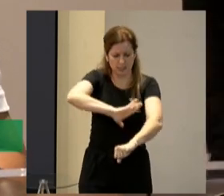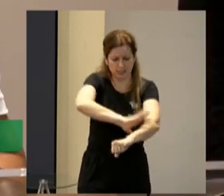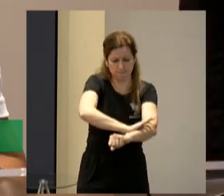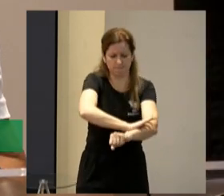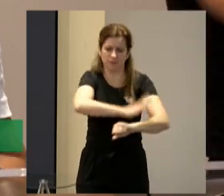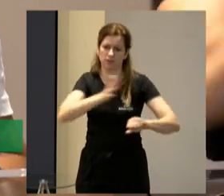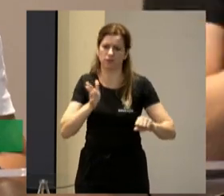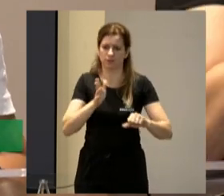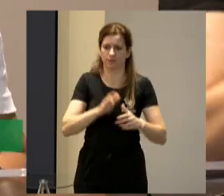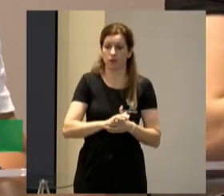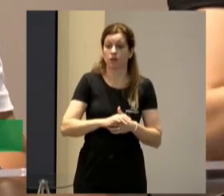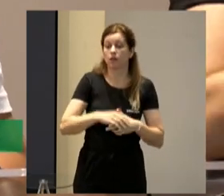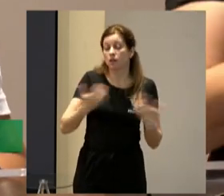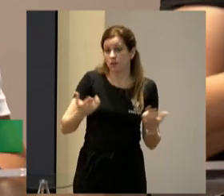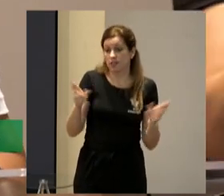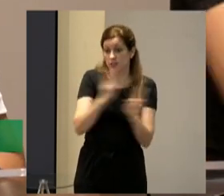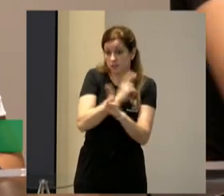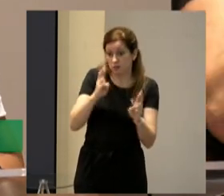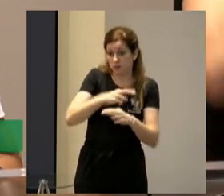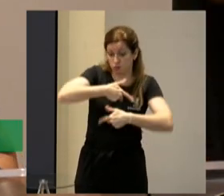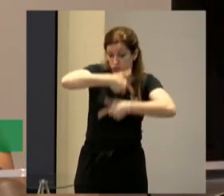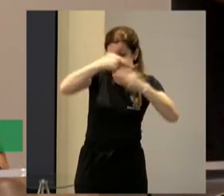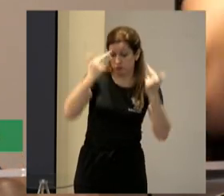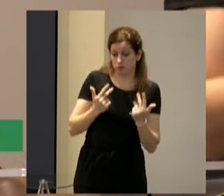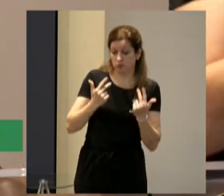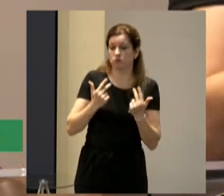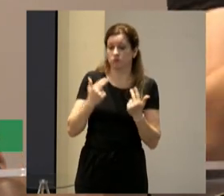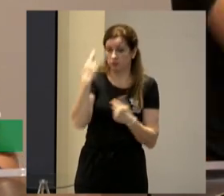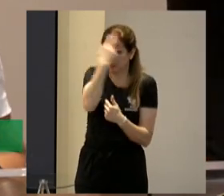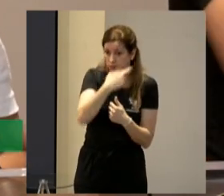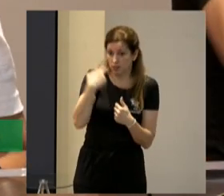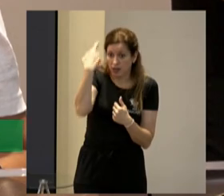ela está cumprindo um papel que a graduação não cumpriu.